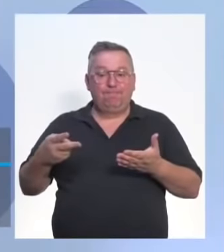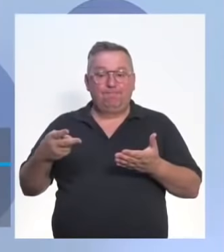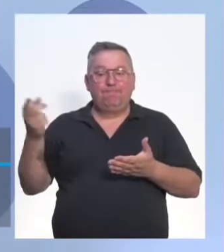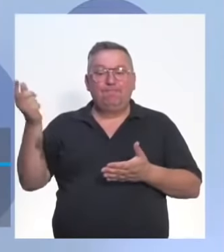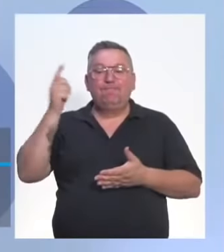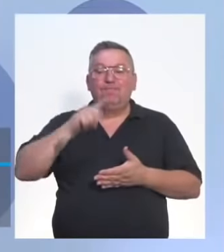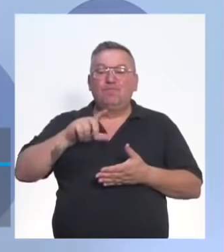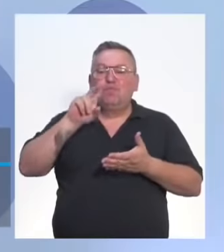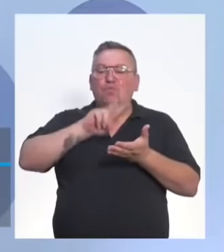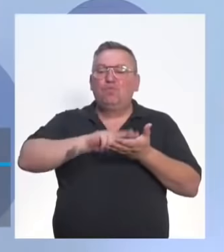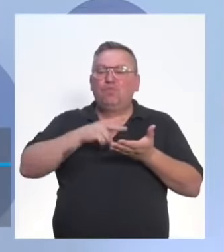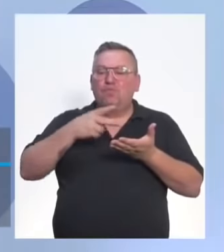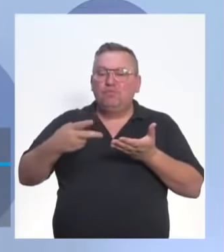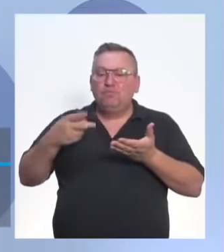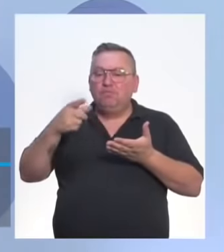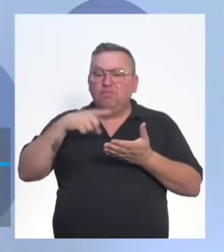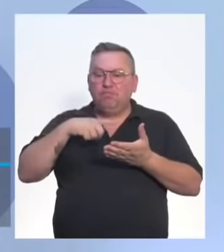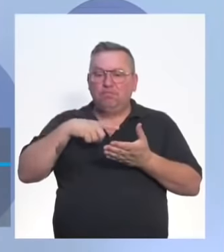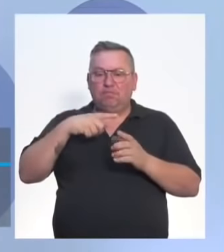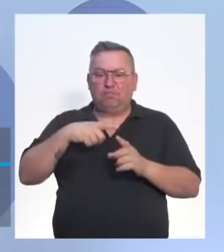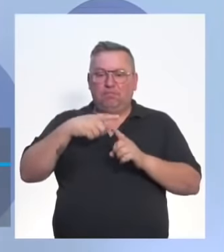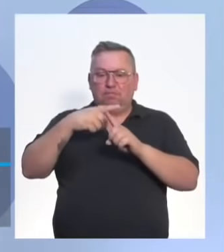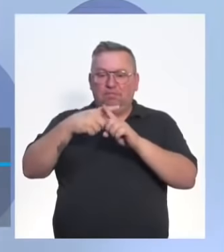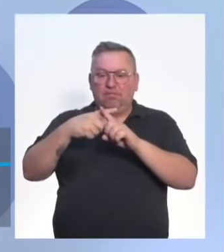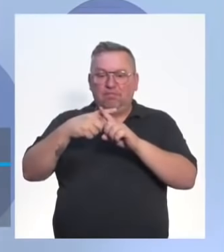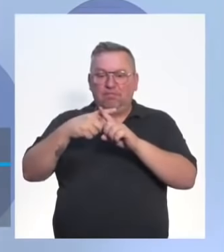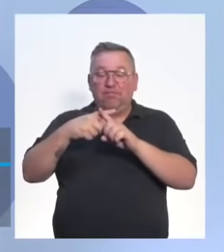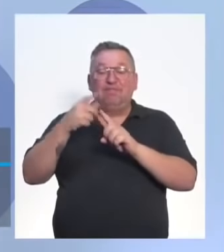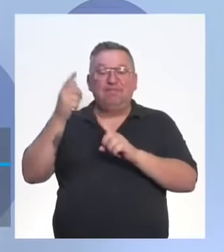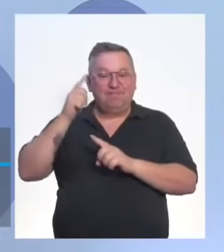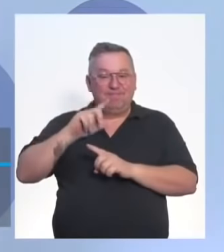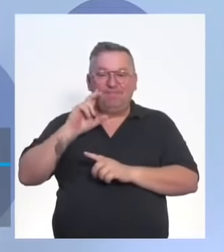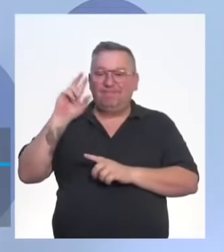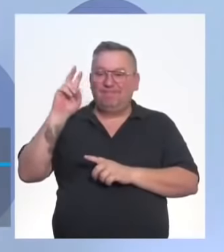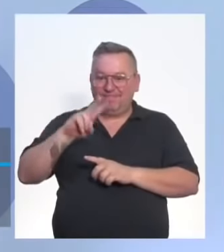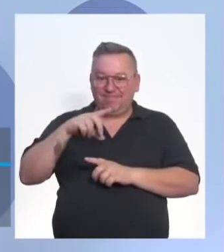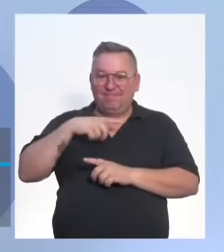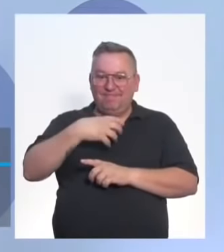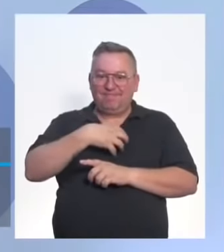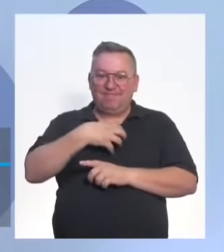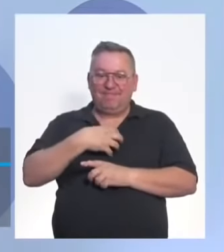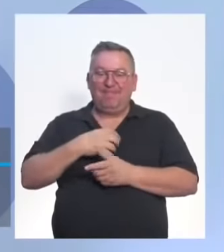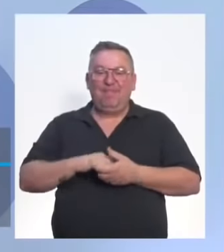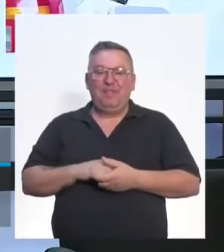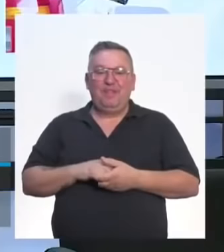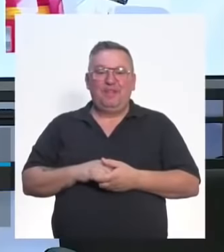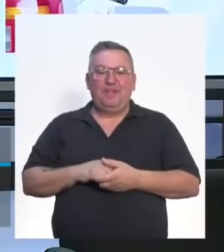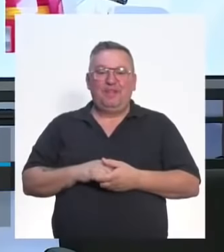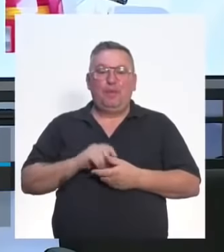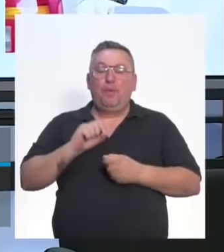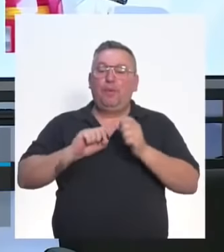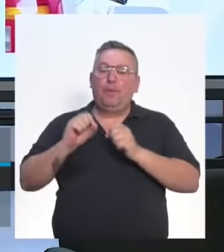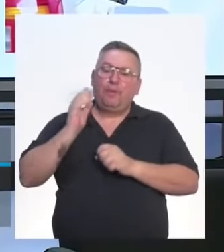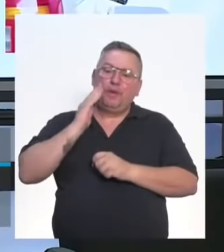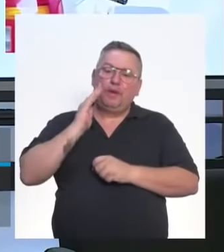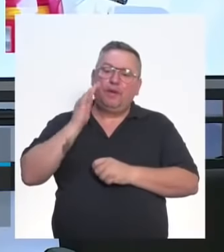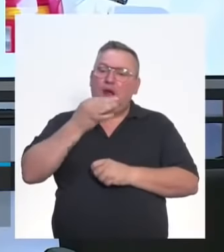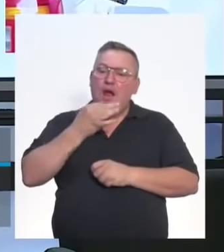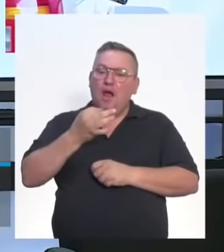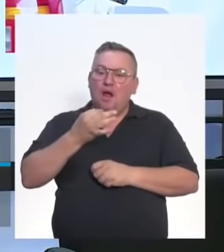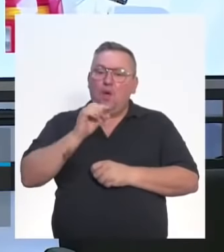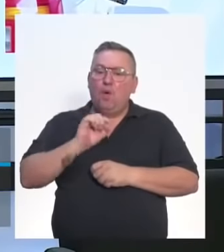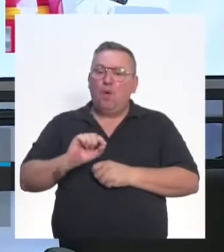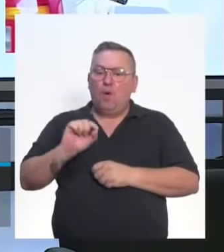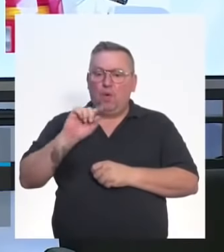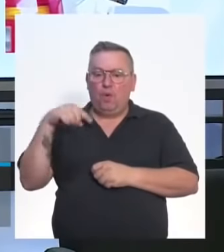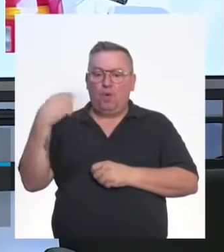consegue interpretar que ali, no caso, é uma multiplicação, né? Consegue enxergar nesse formato. É verdade. Sabe o que eu acho? Assim,